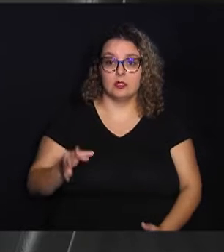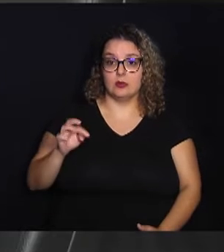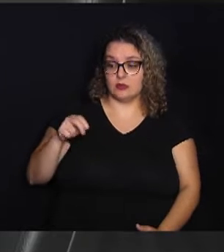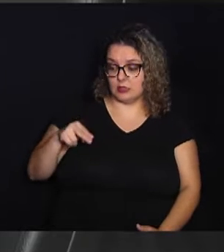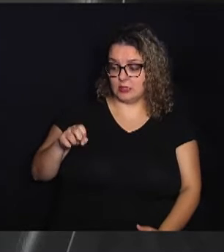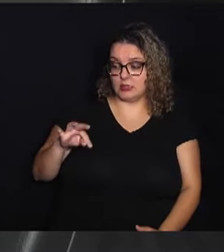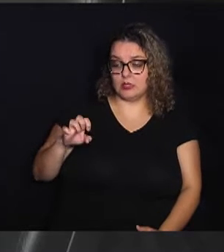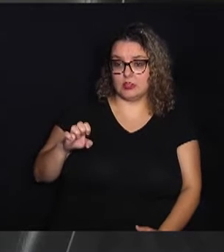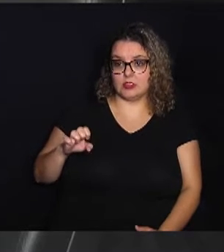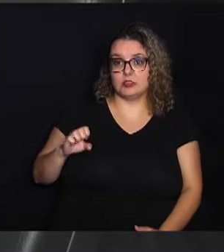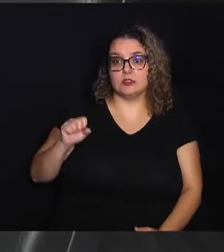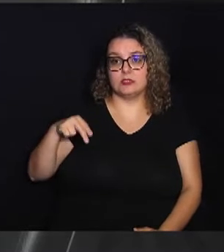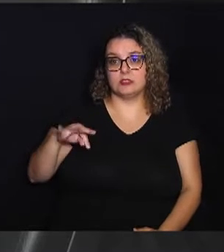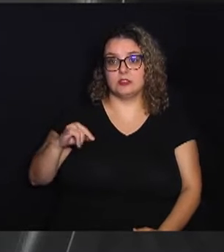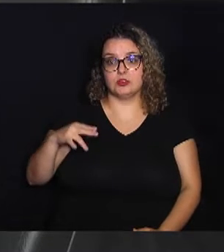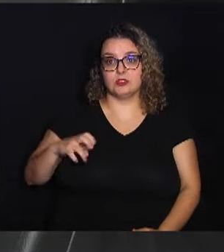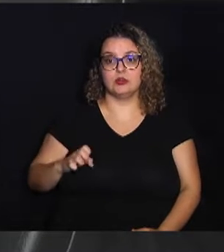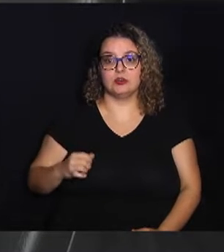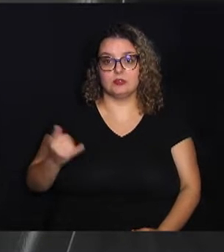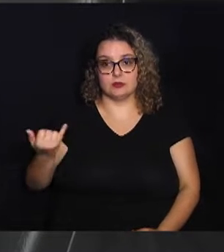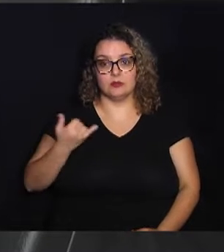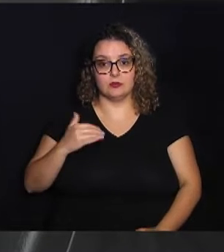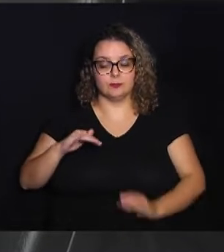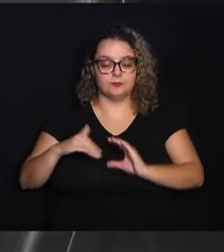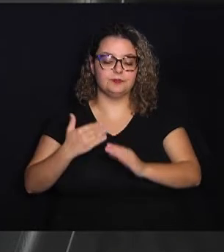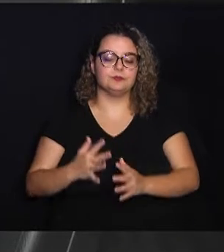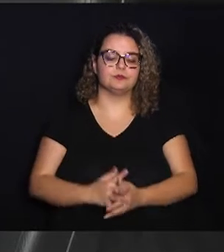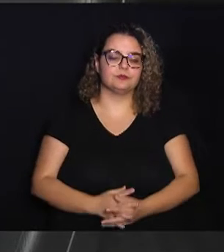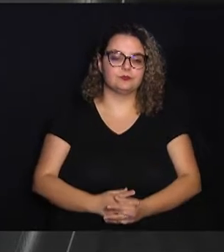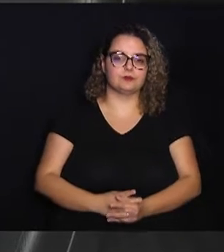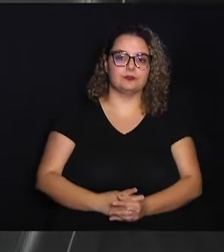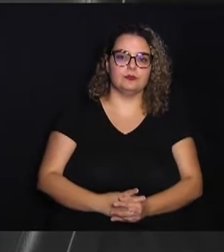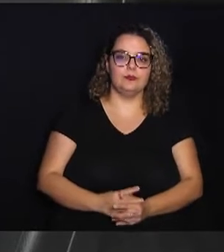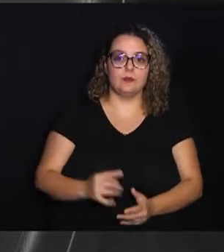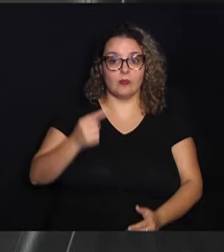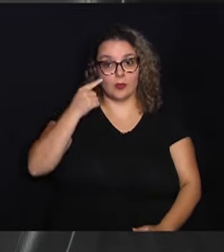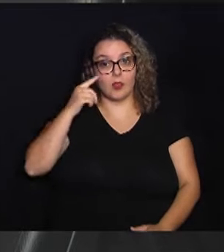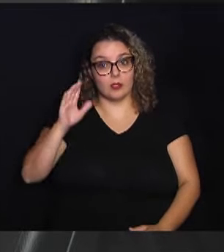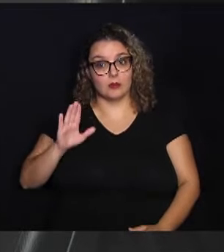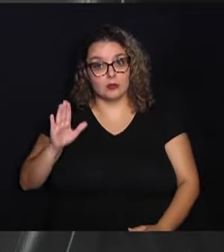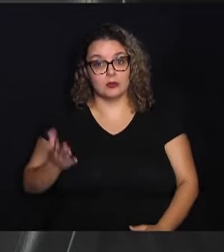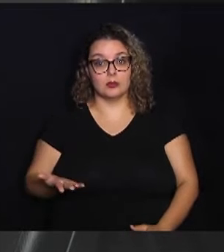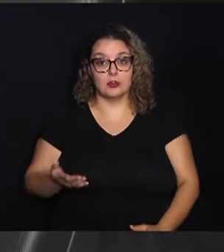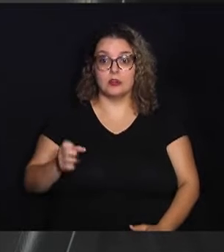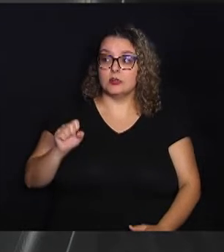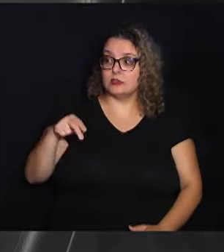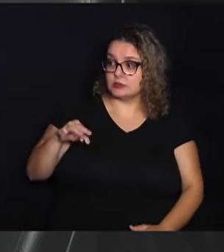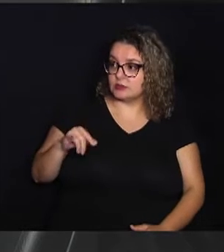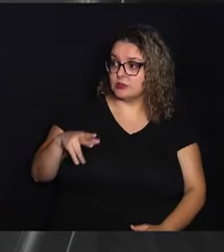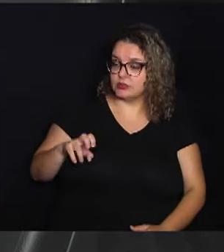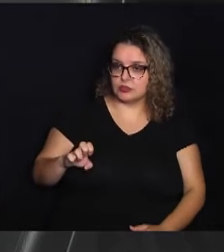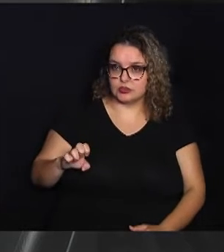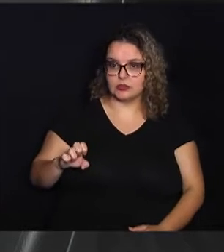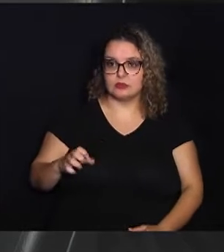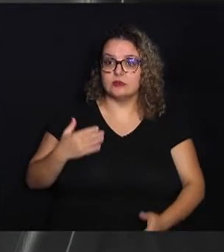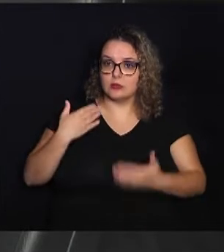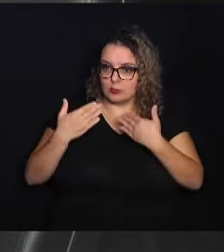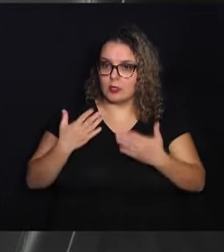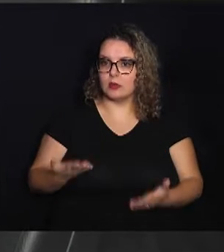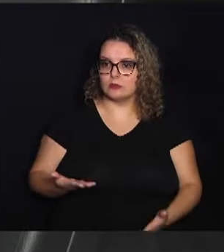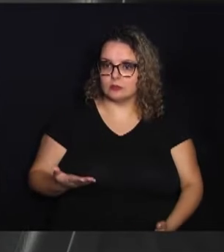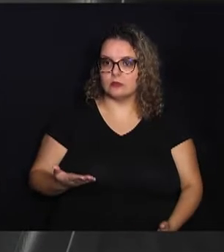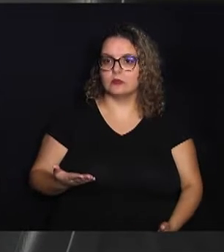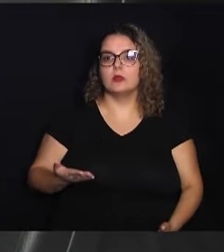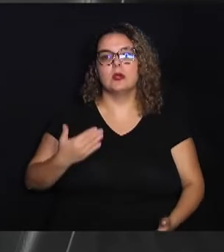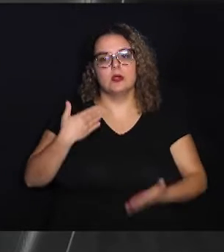Santini manda uma mensagem e fala que ele pensava em ser candidato. Falei: Santini, vamos fazer o seguinte, vamos conversar, vamos bater um papo.